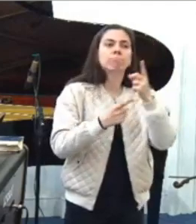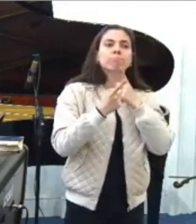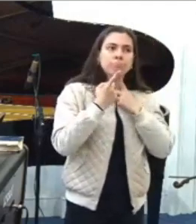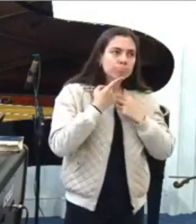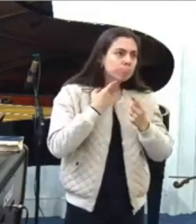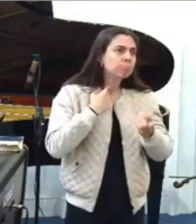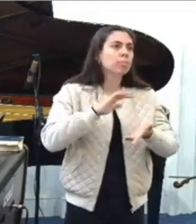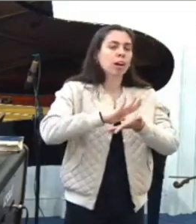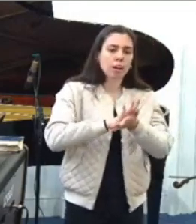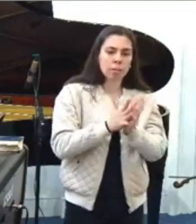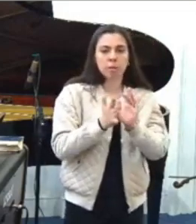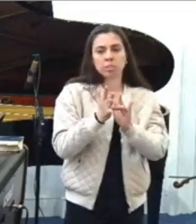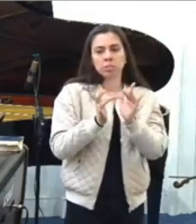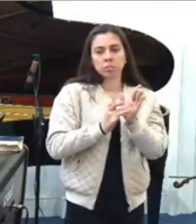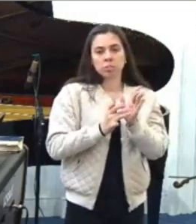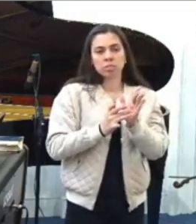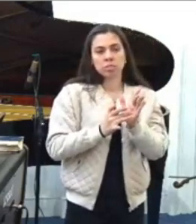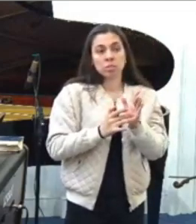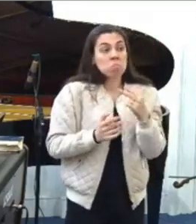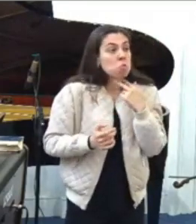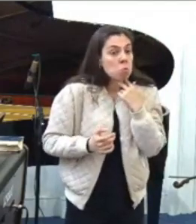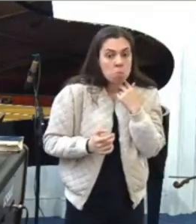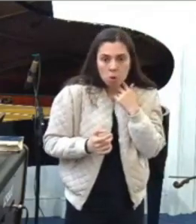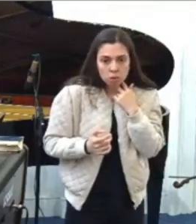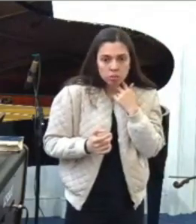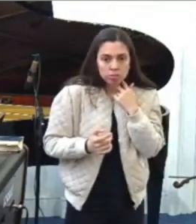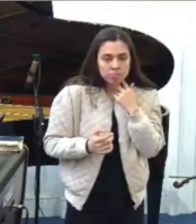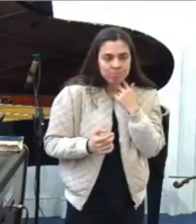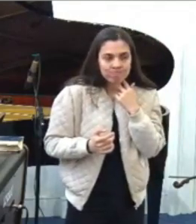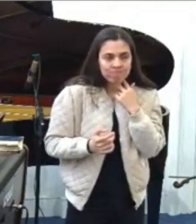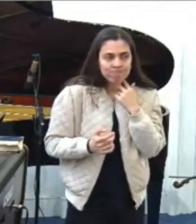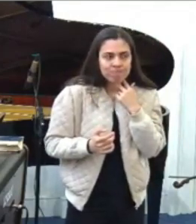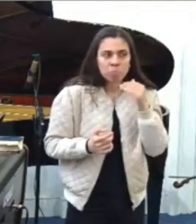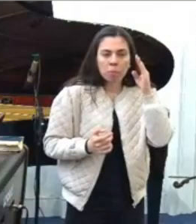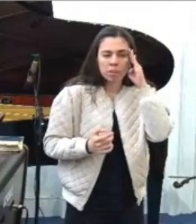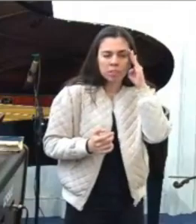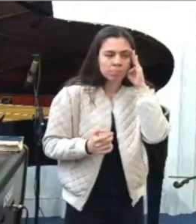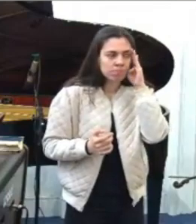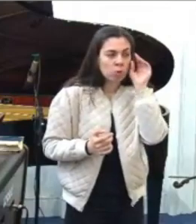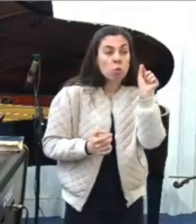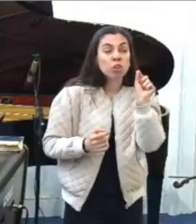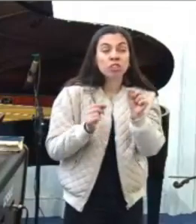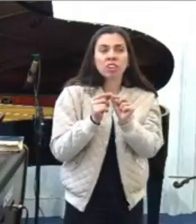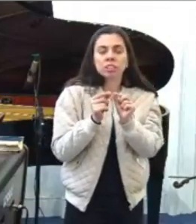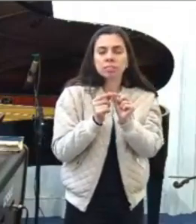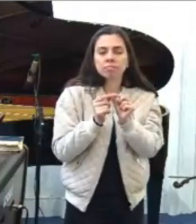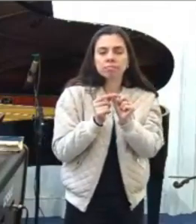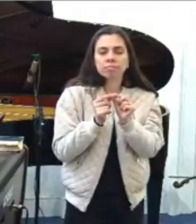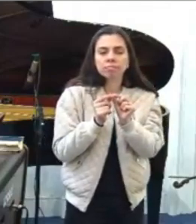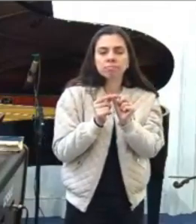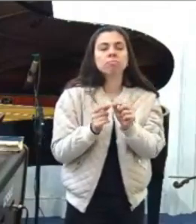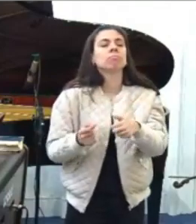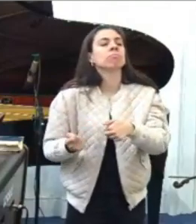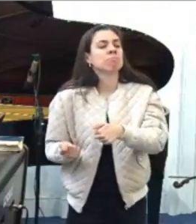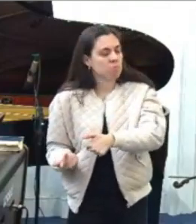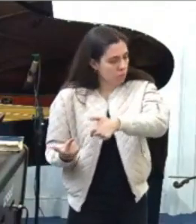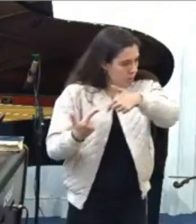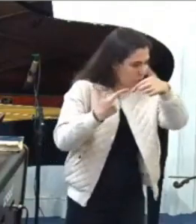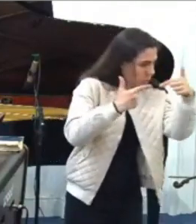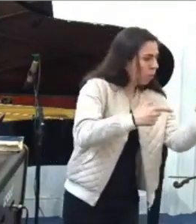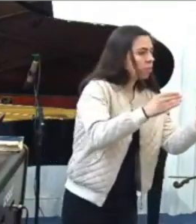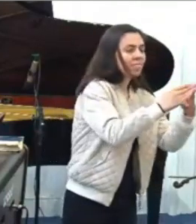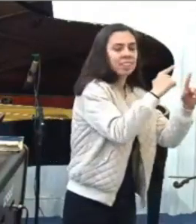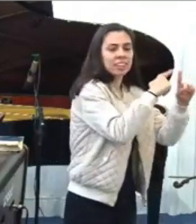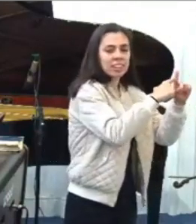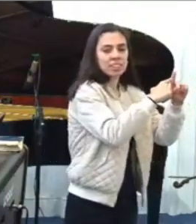não pode mais alcançá-lo, então ele se volta em um ato desesperado para tentar causar o